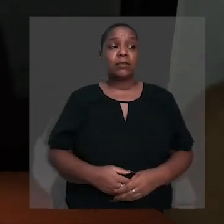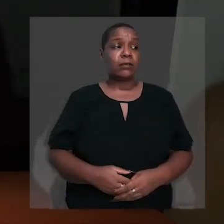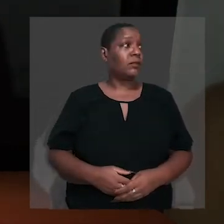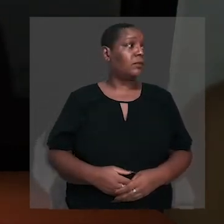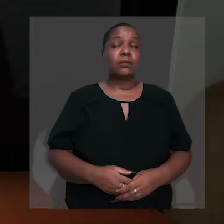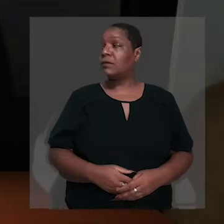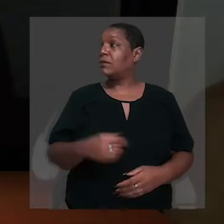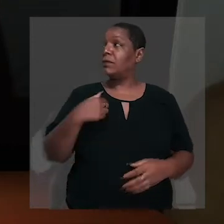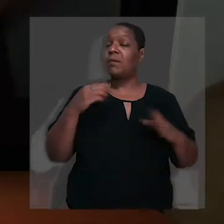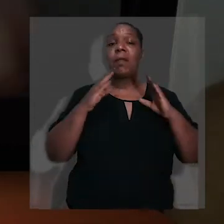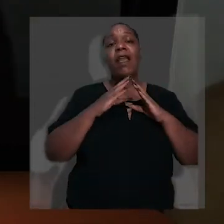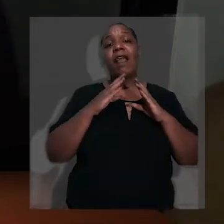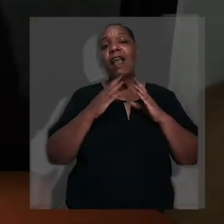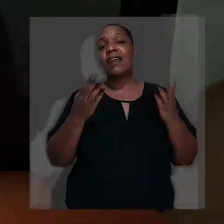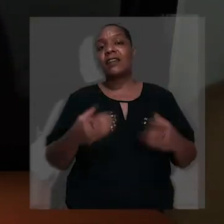Minha casa.